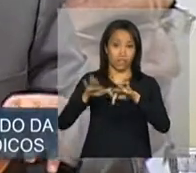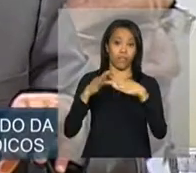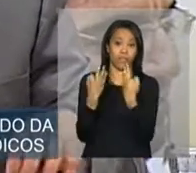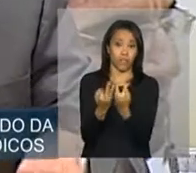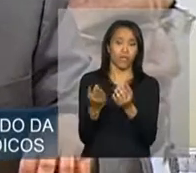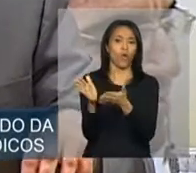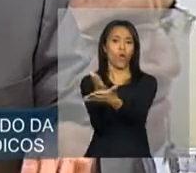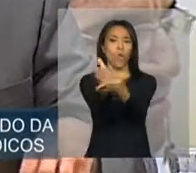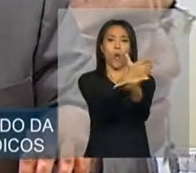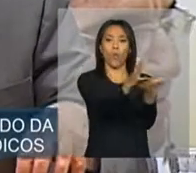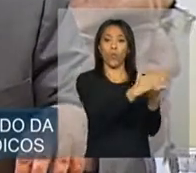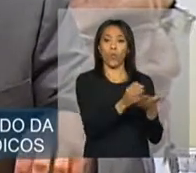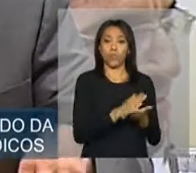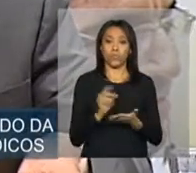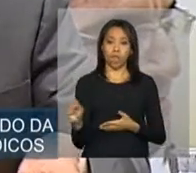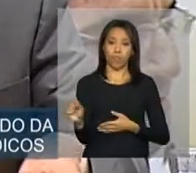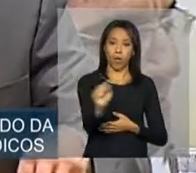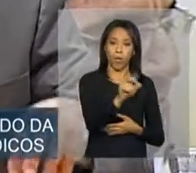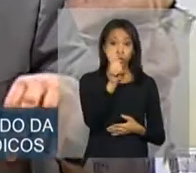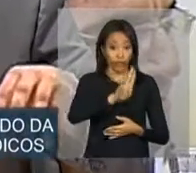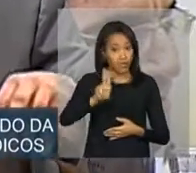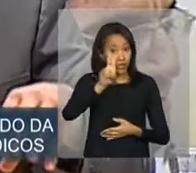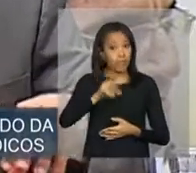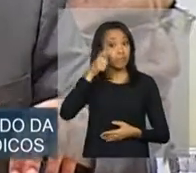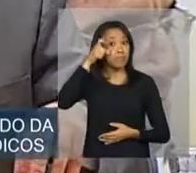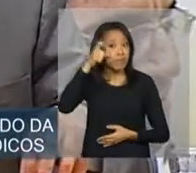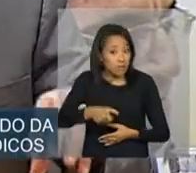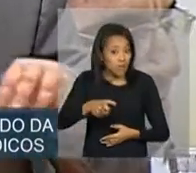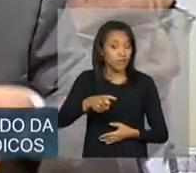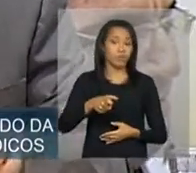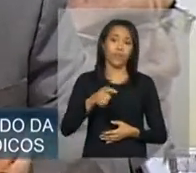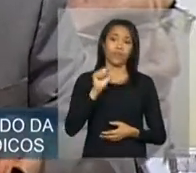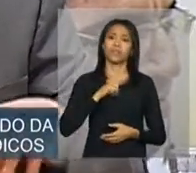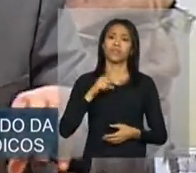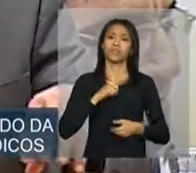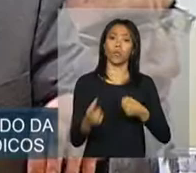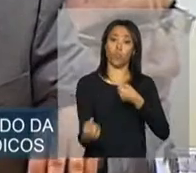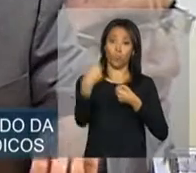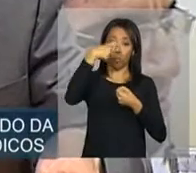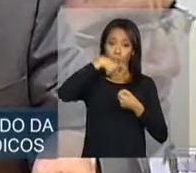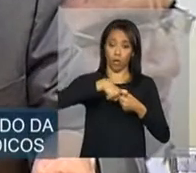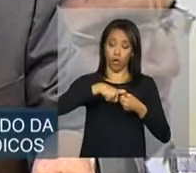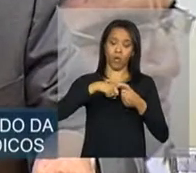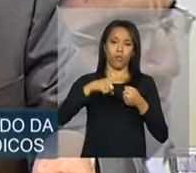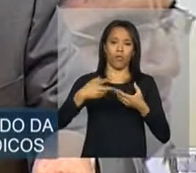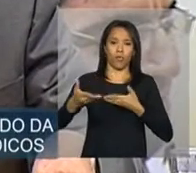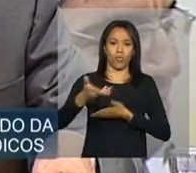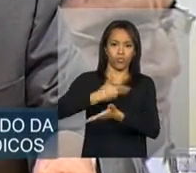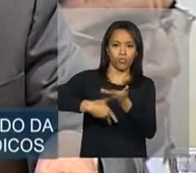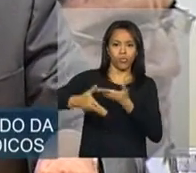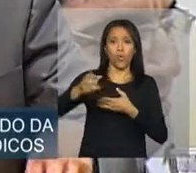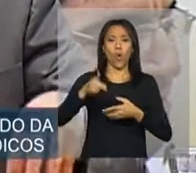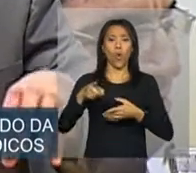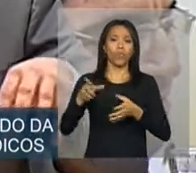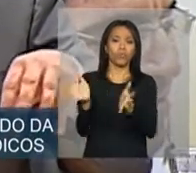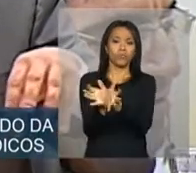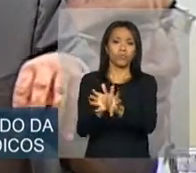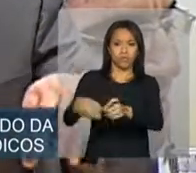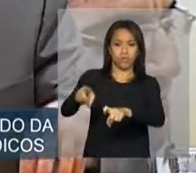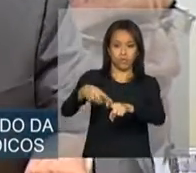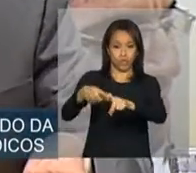universidades manifestaram interesse inicial de pensarmos a cooperação bilateral ou com a Sociedade de Medicina da família